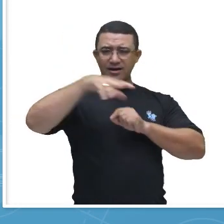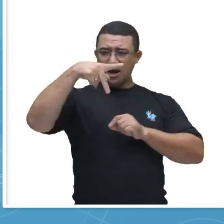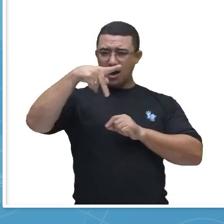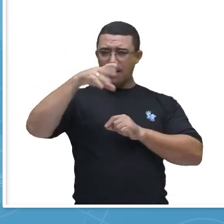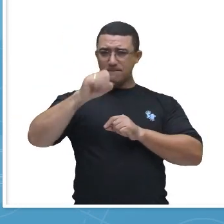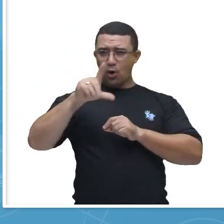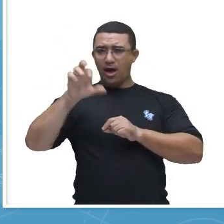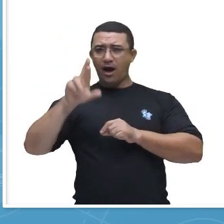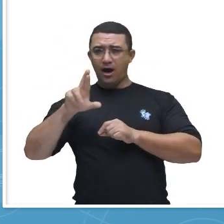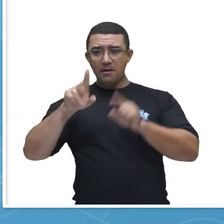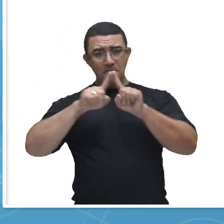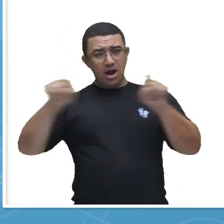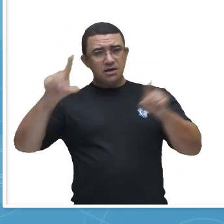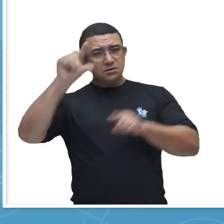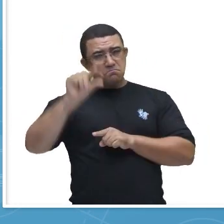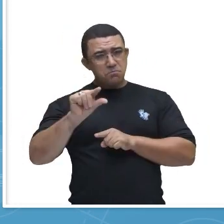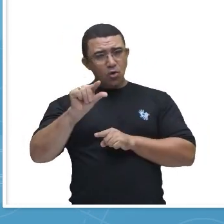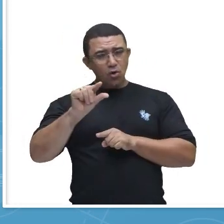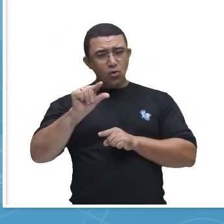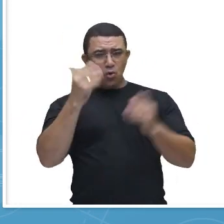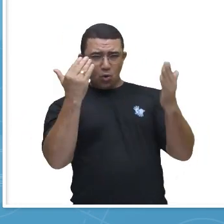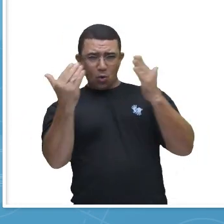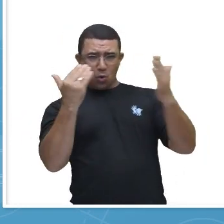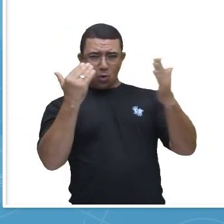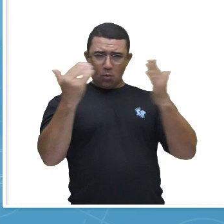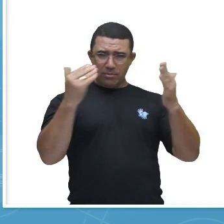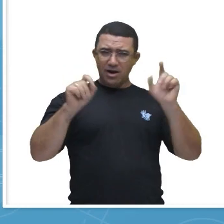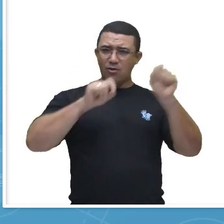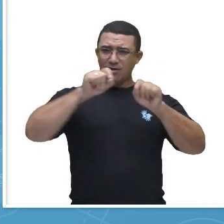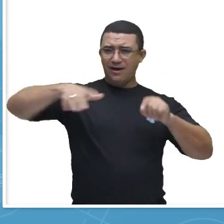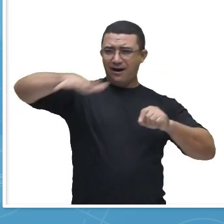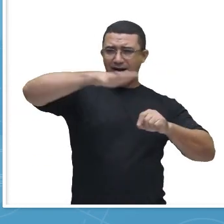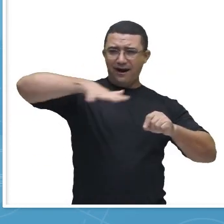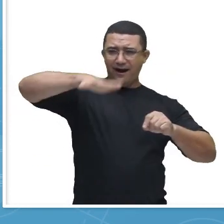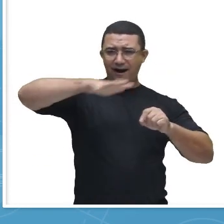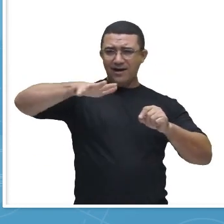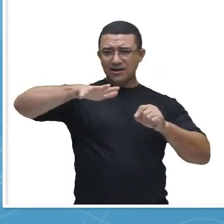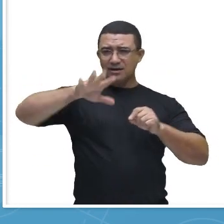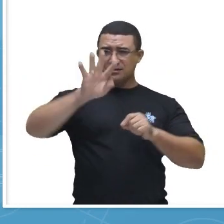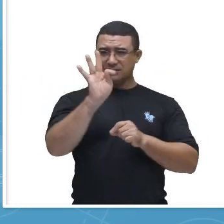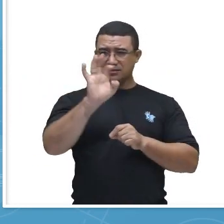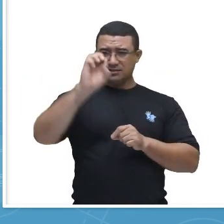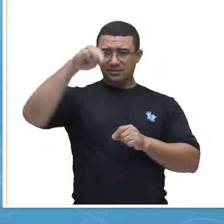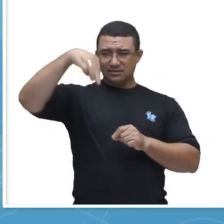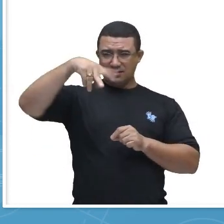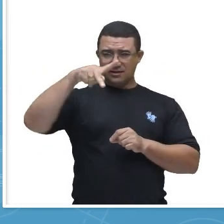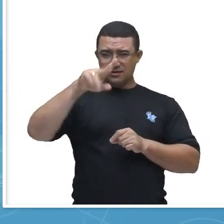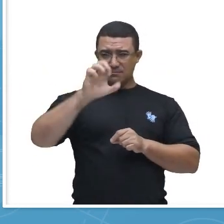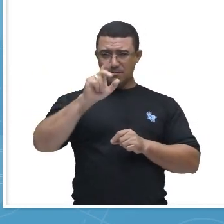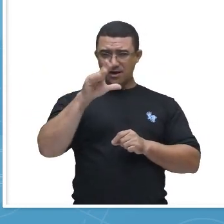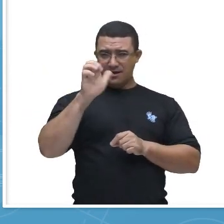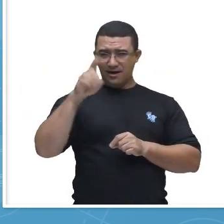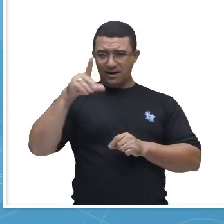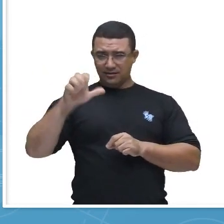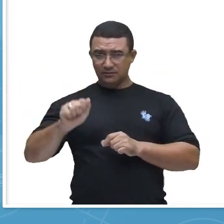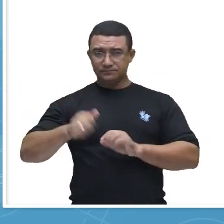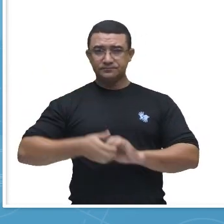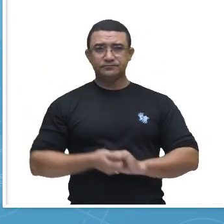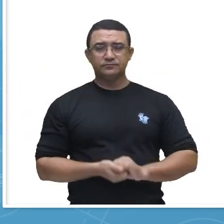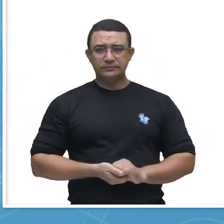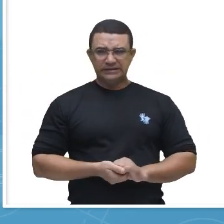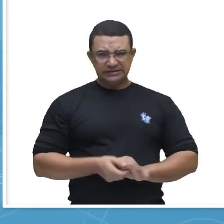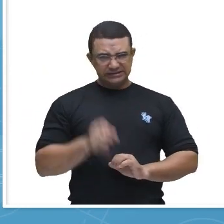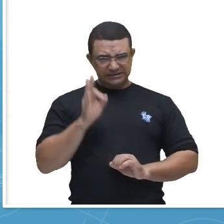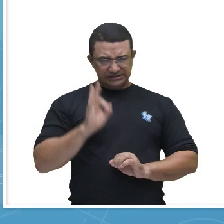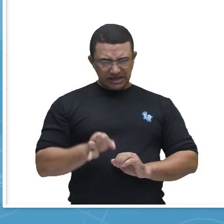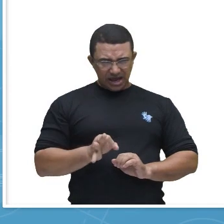menor intensidade em comparação com as zonas temperadas. Tá? Então vejam aí o que que eu grifei. Será que isso aí